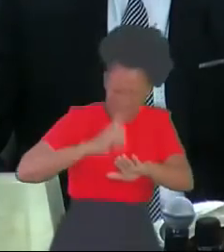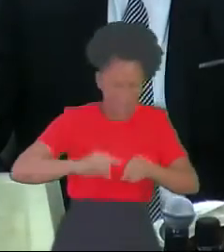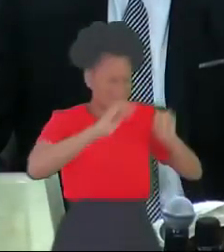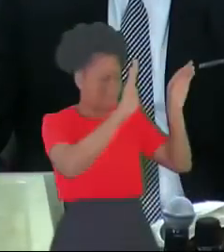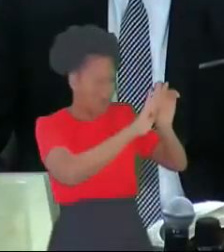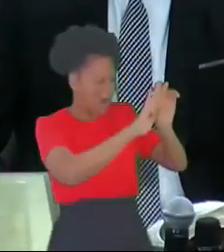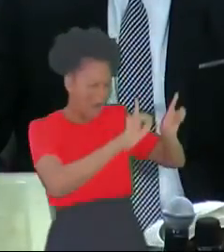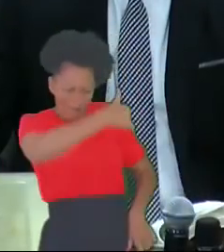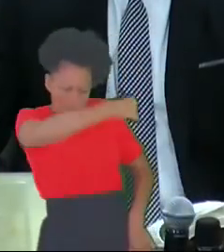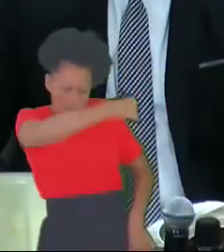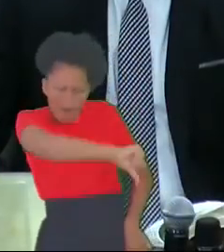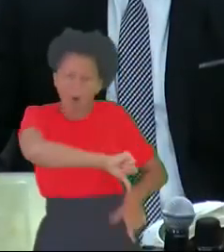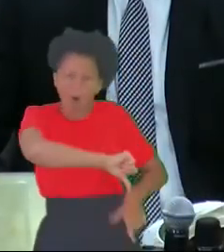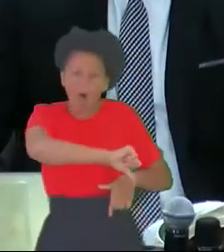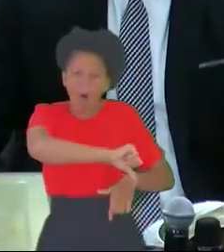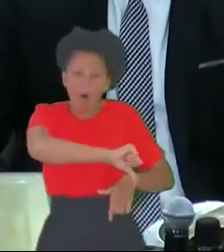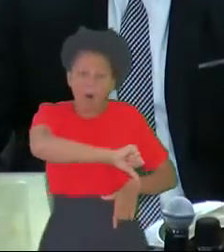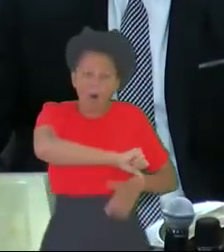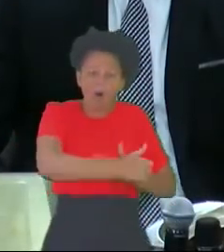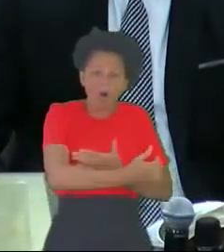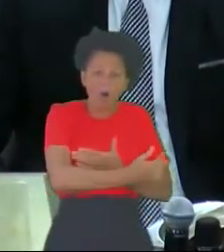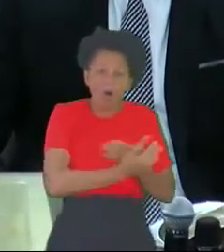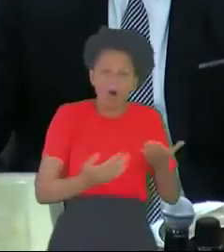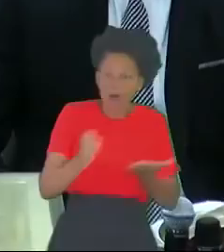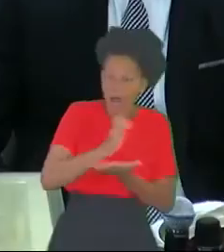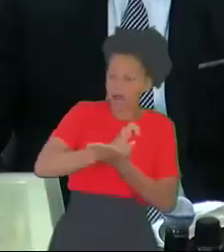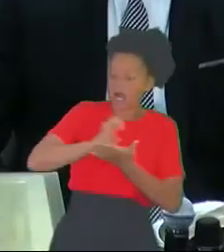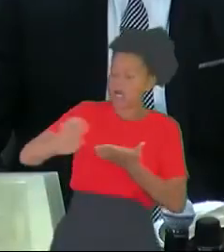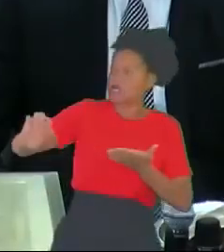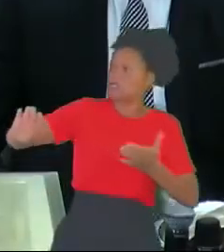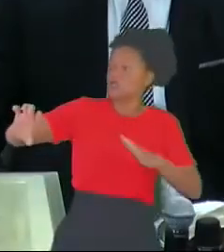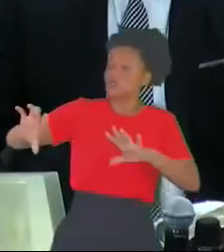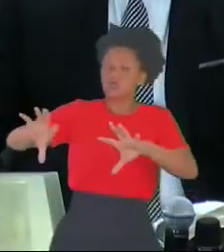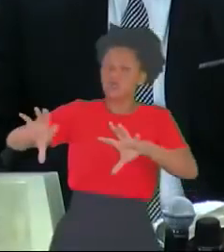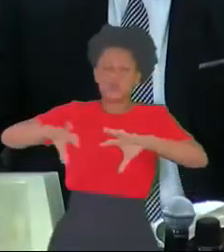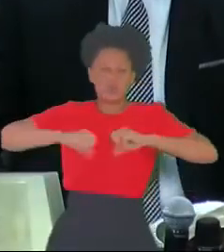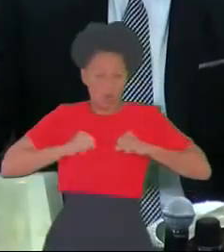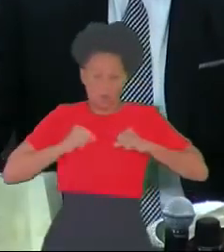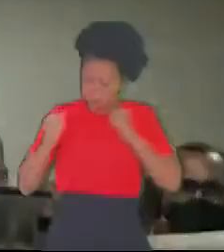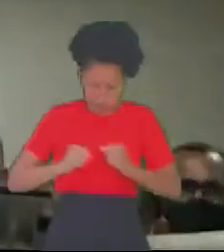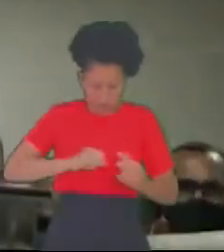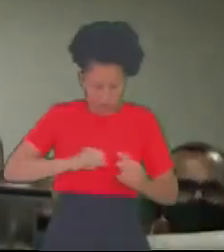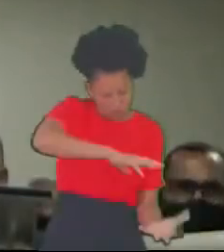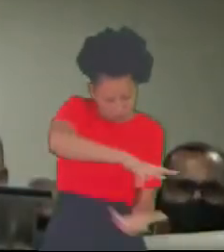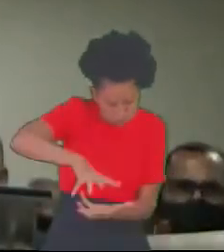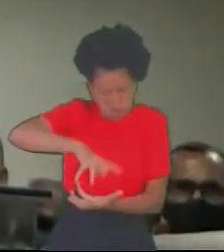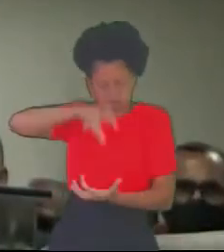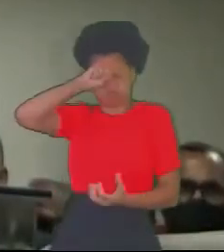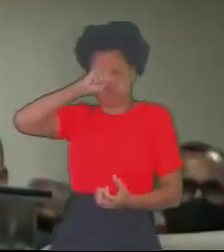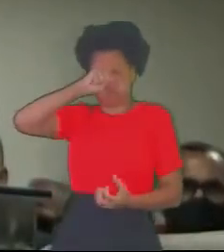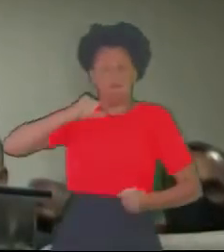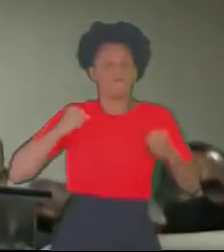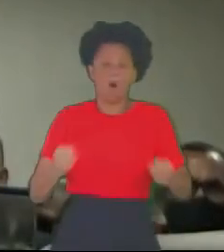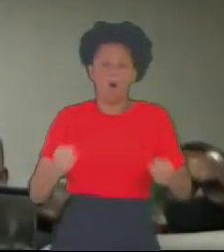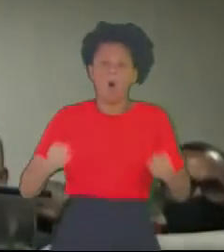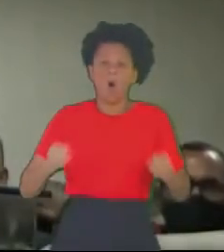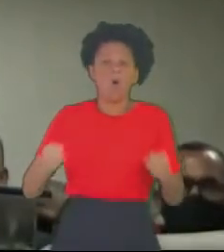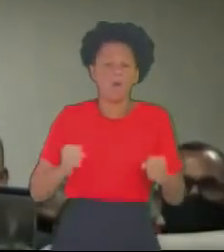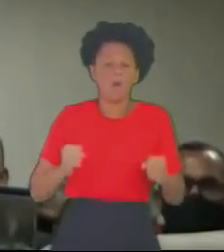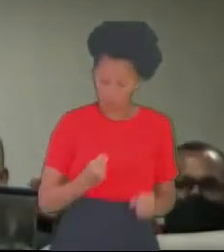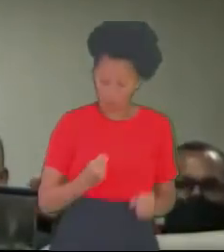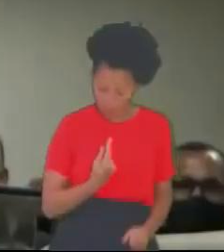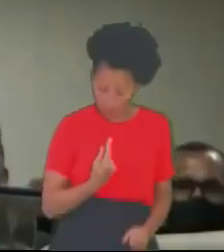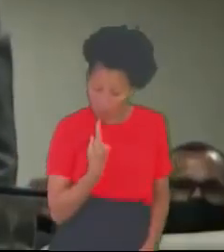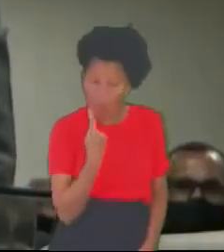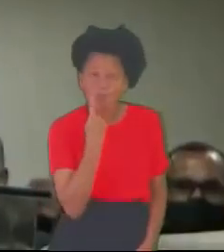nada. E Elias foi tomado por um poder sobrenatural e ele sozinho matou